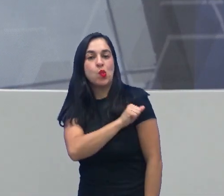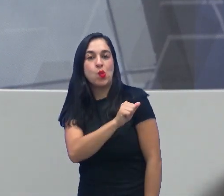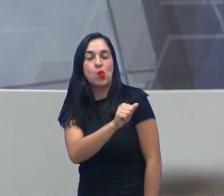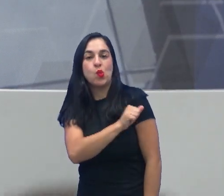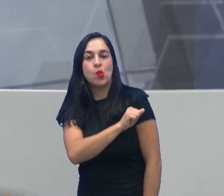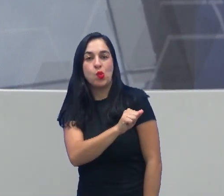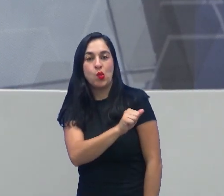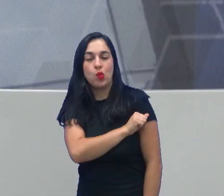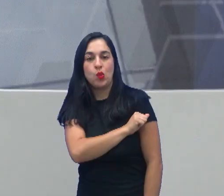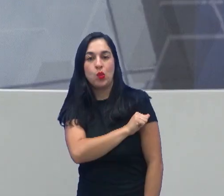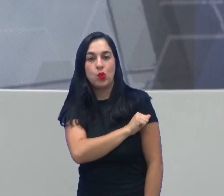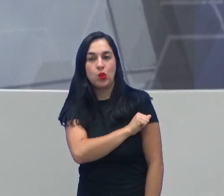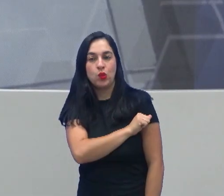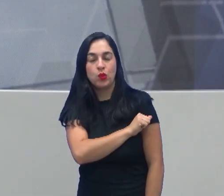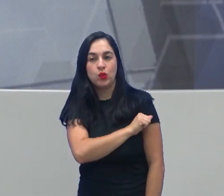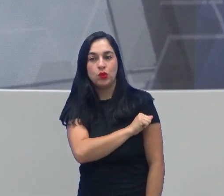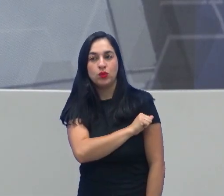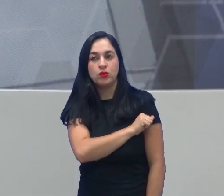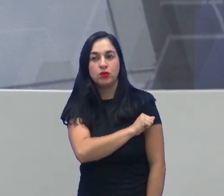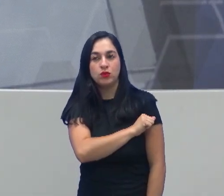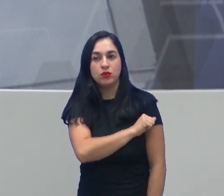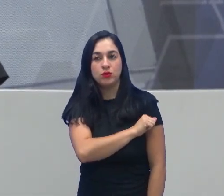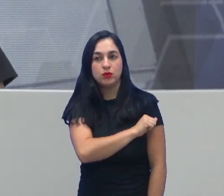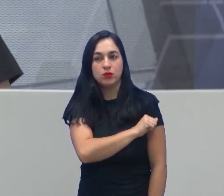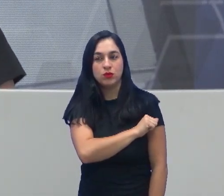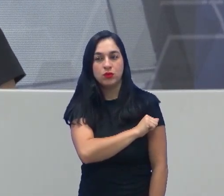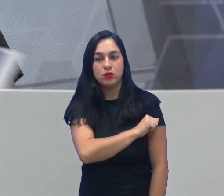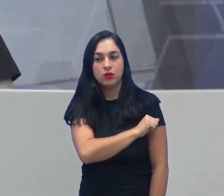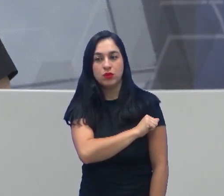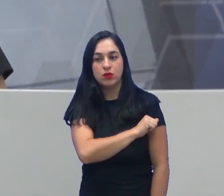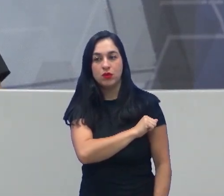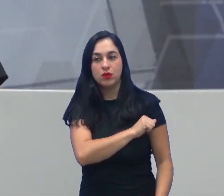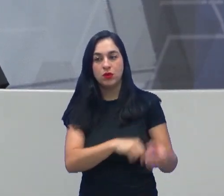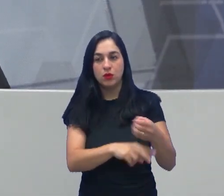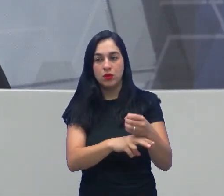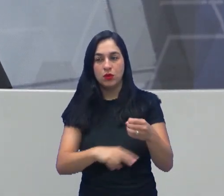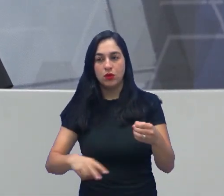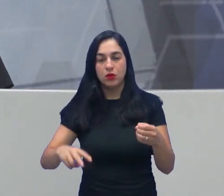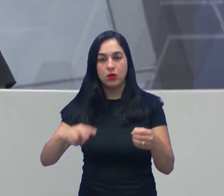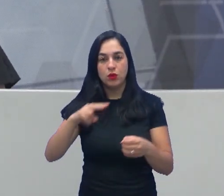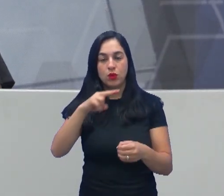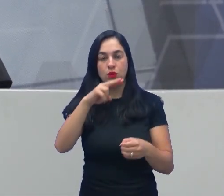odonto vítimas de abuso sexual.